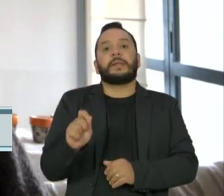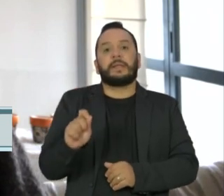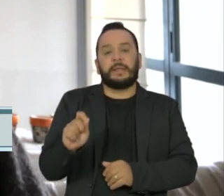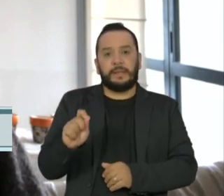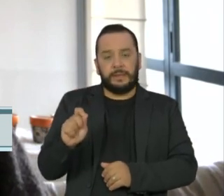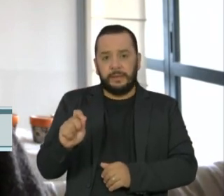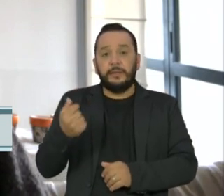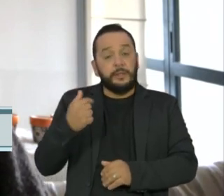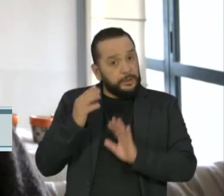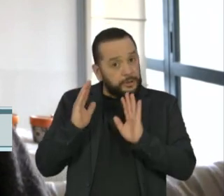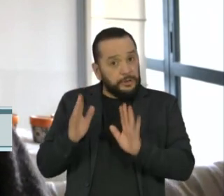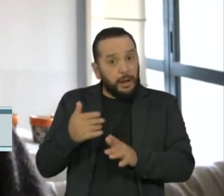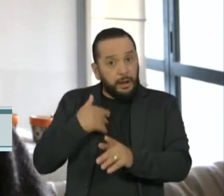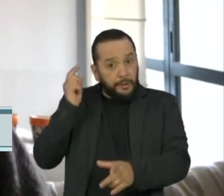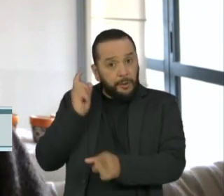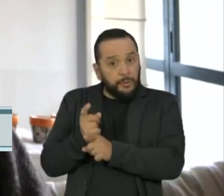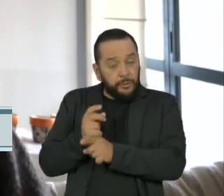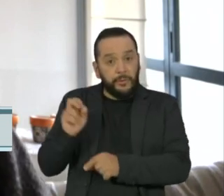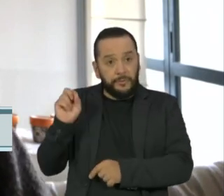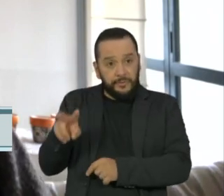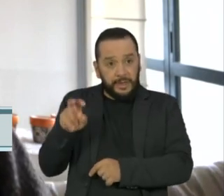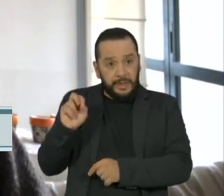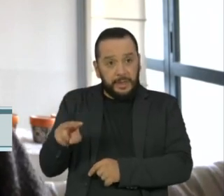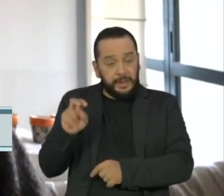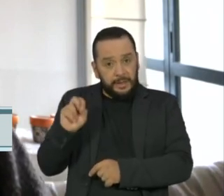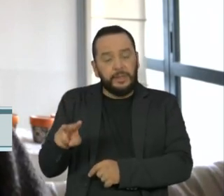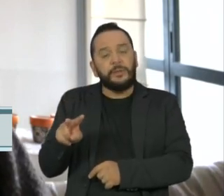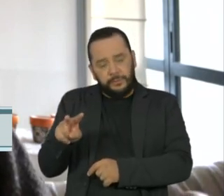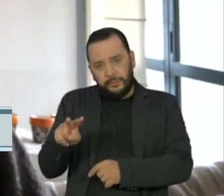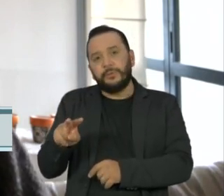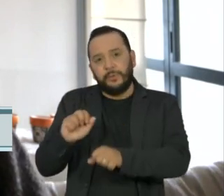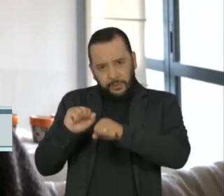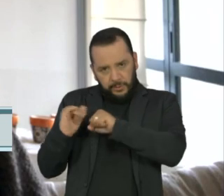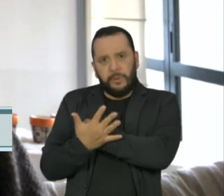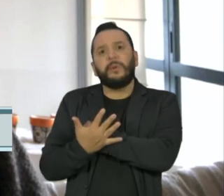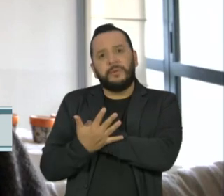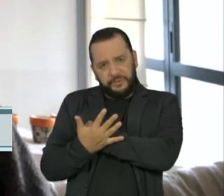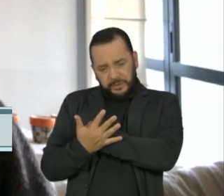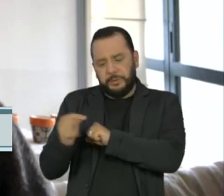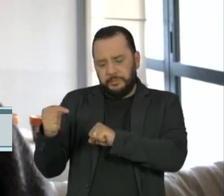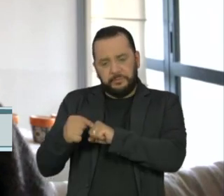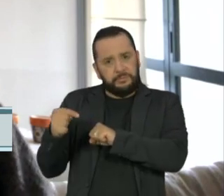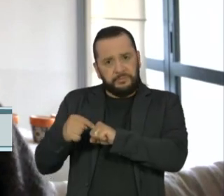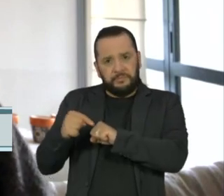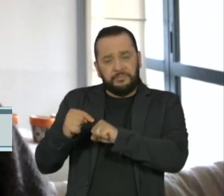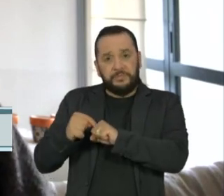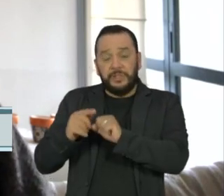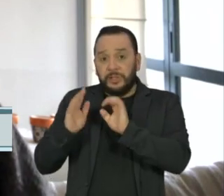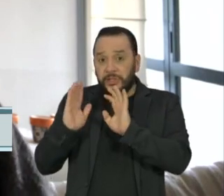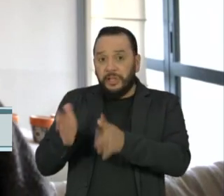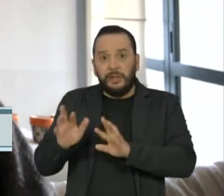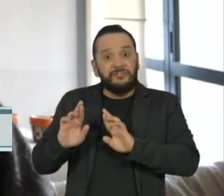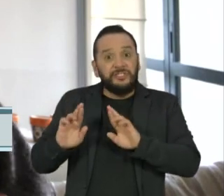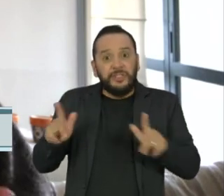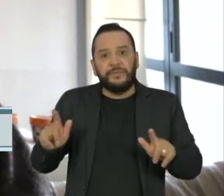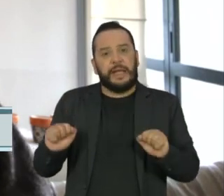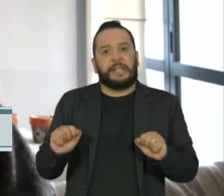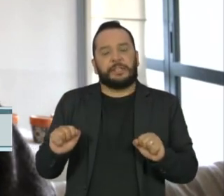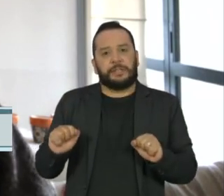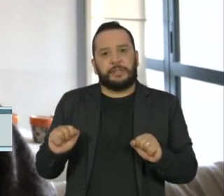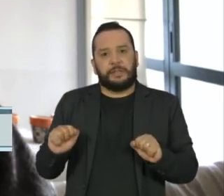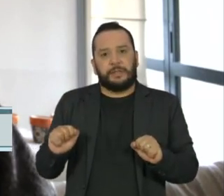se detectou o vírus SARS-CoV-2, que é o vírus causador da COVID-19, mas um vírus diferente. Ele